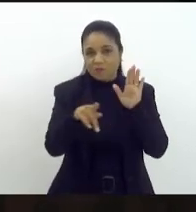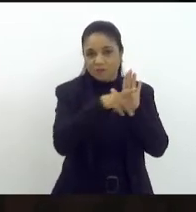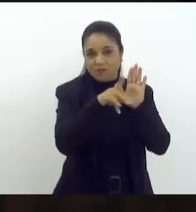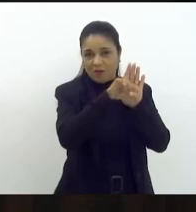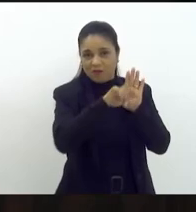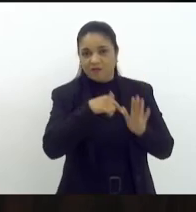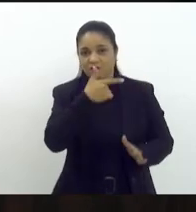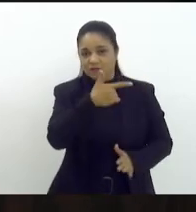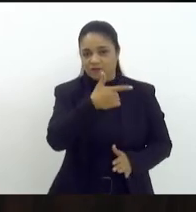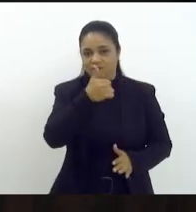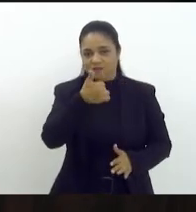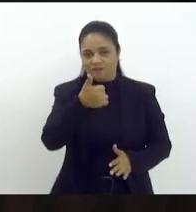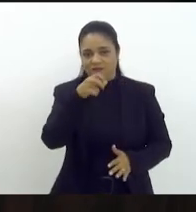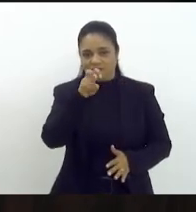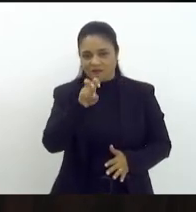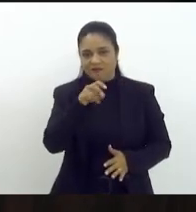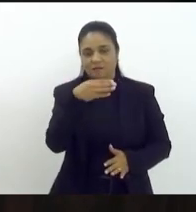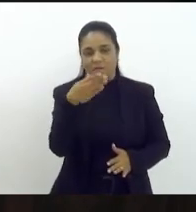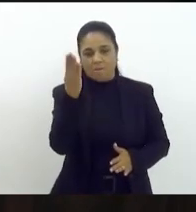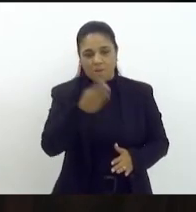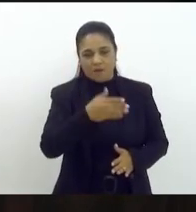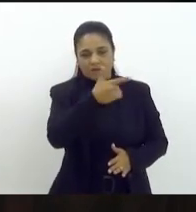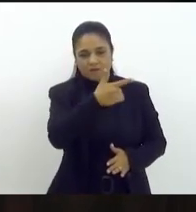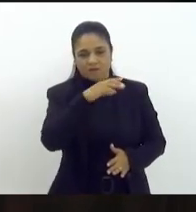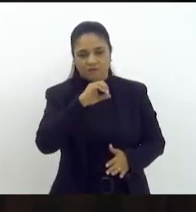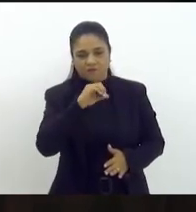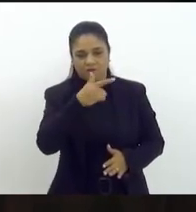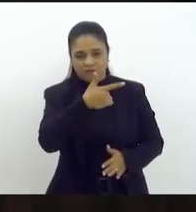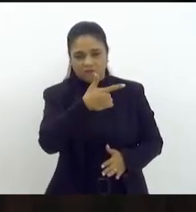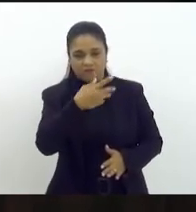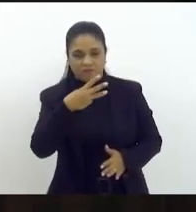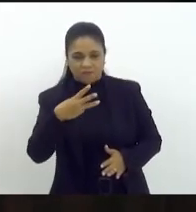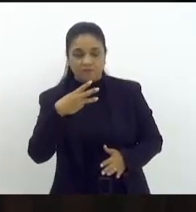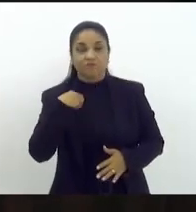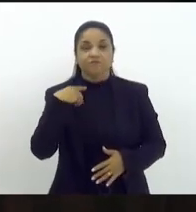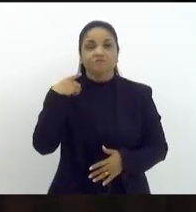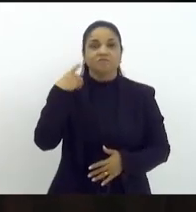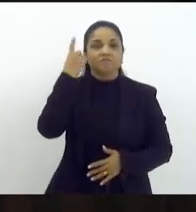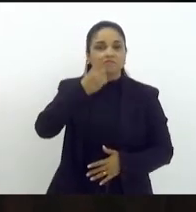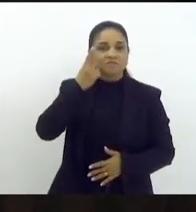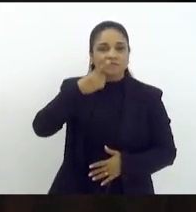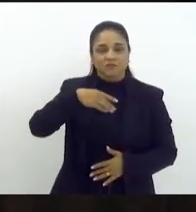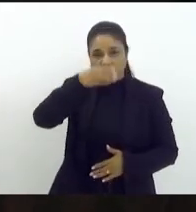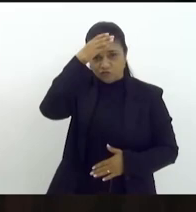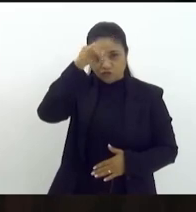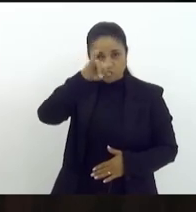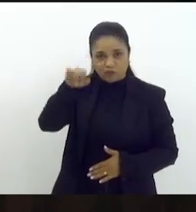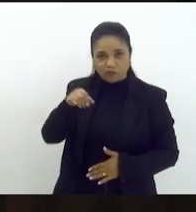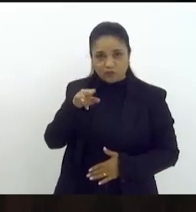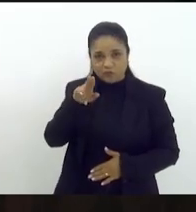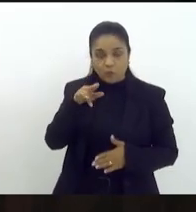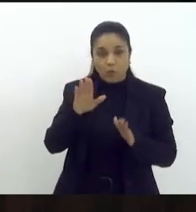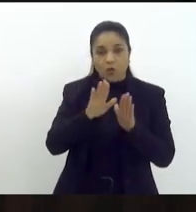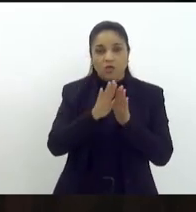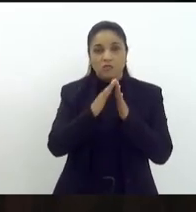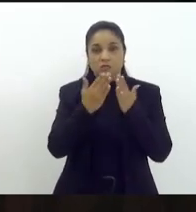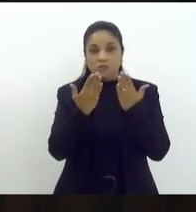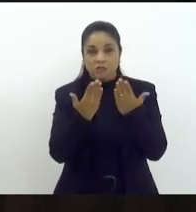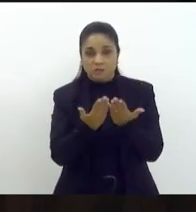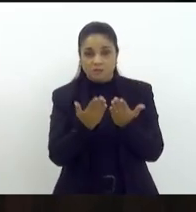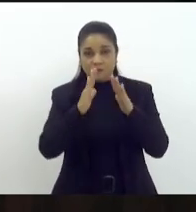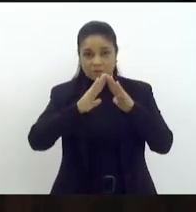de lei número 215 2023 de autoria deputada tia Ju que institui programa escola bíblica de